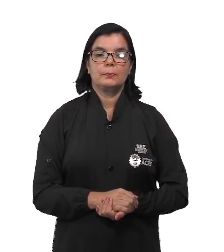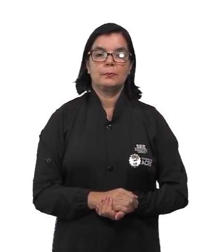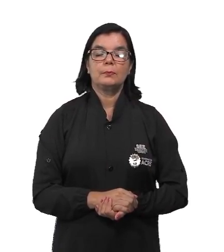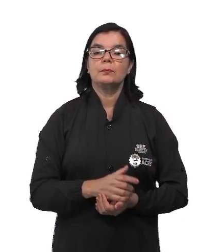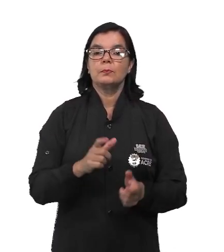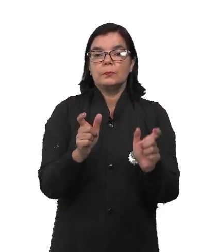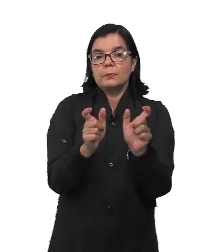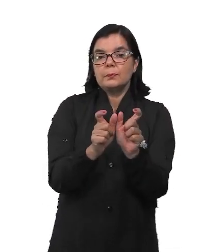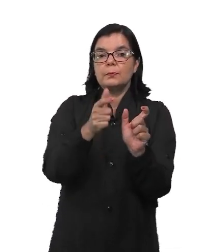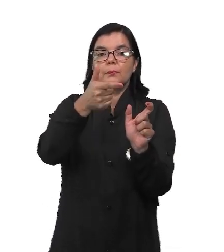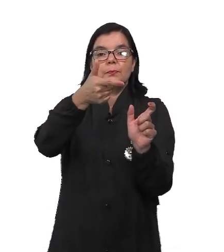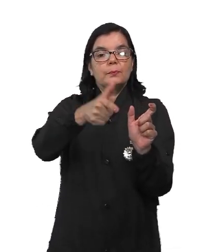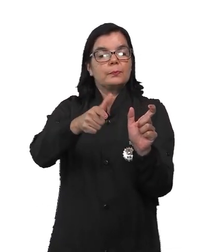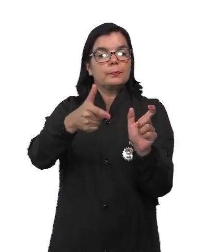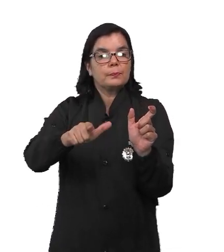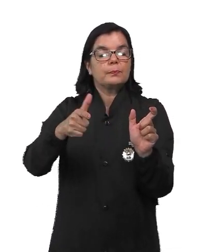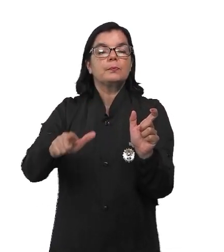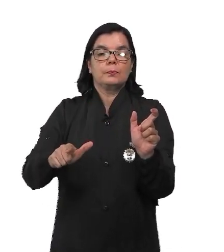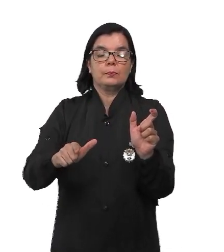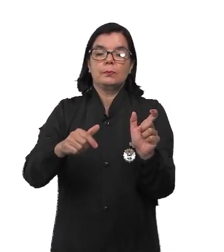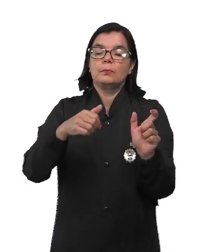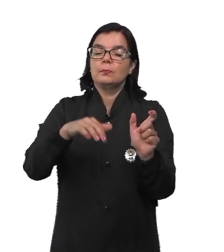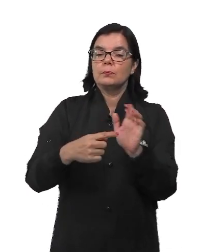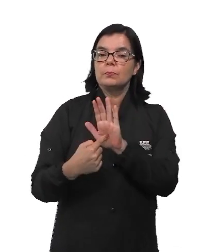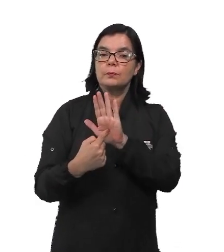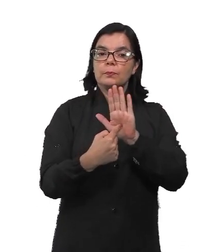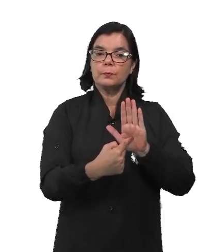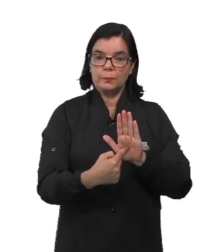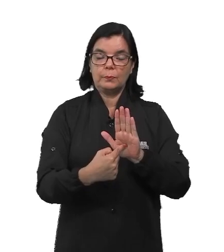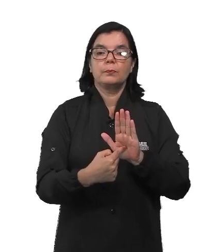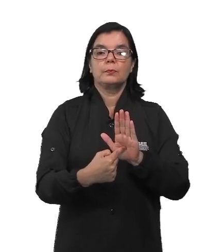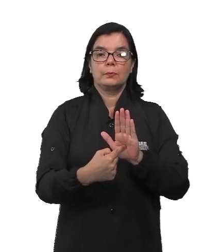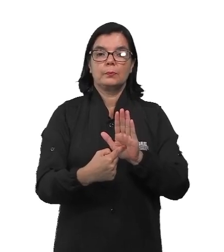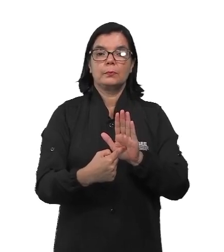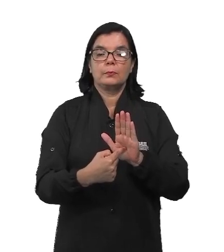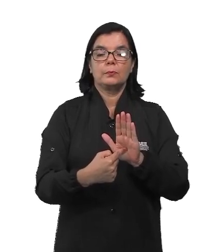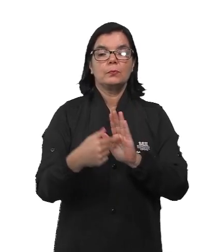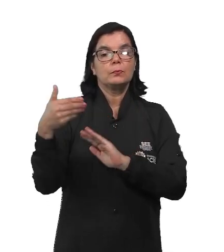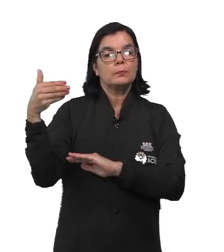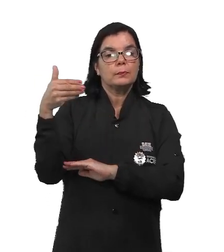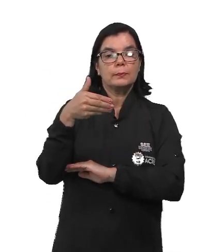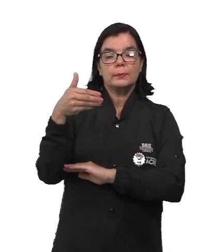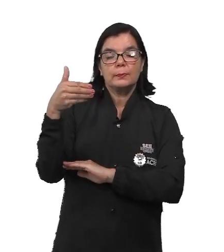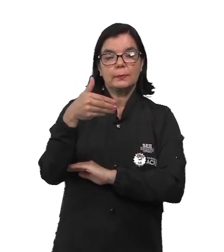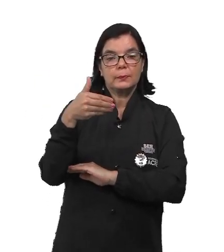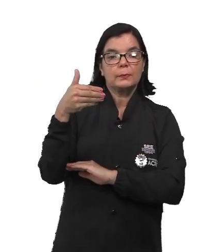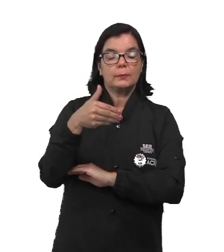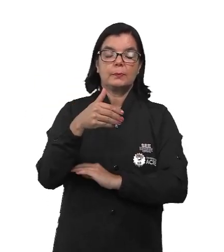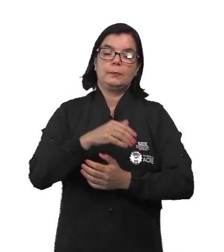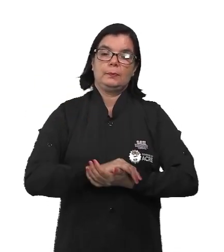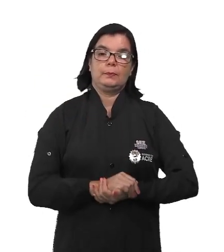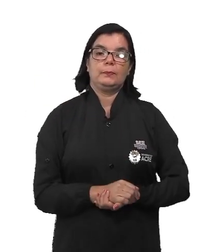Então, a moda são os valores que mais aparecem, aqueles que aparecem com maior frequência.